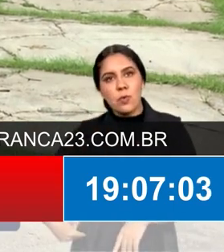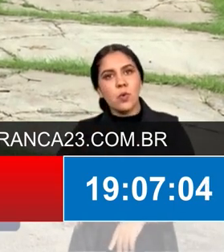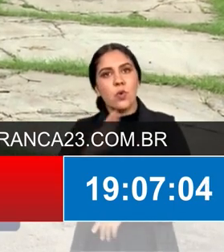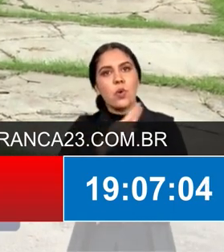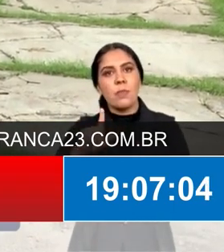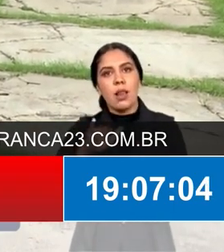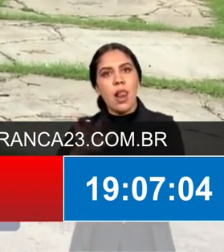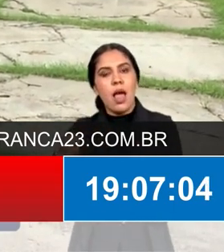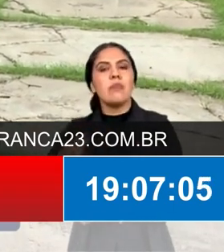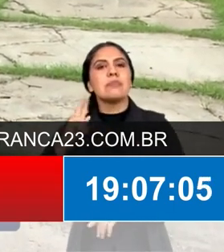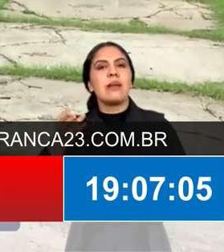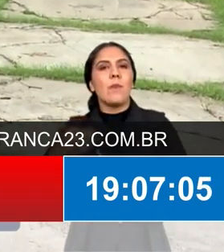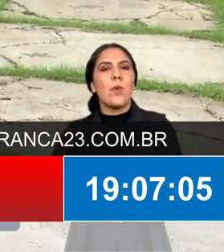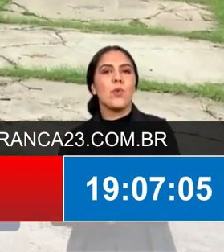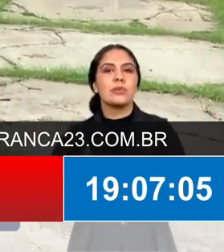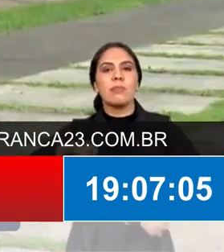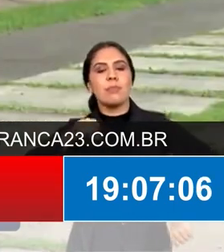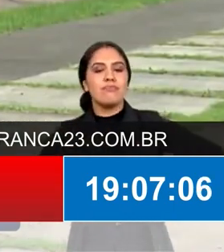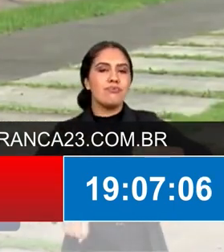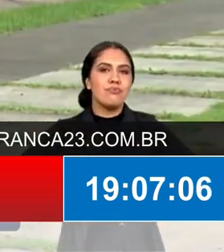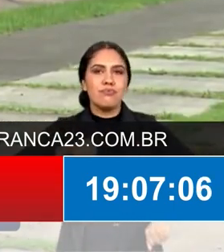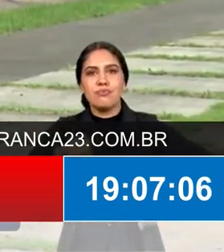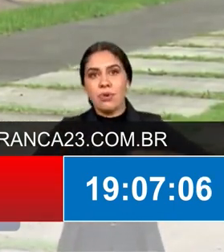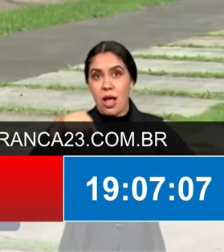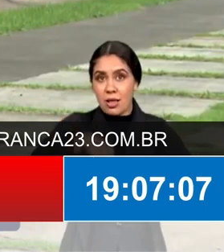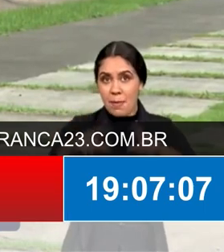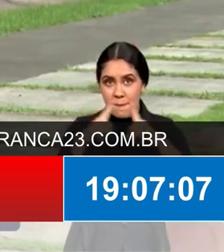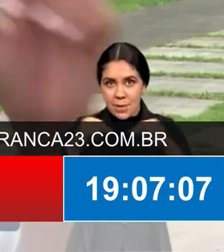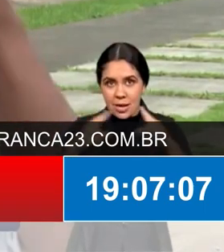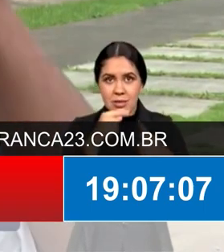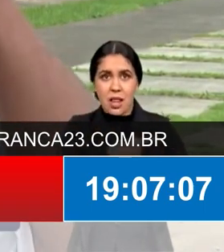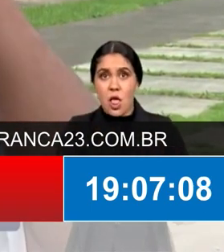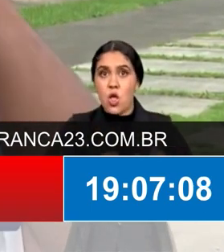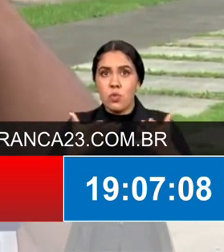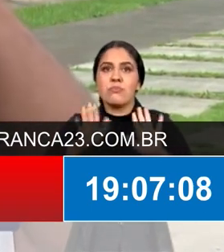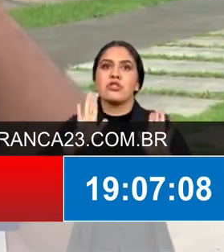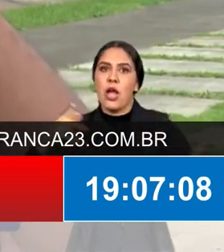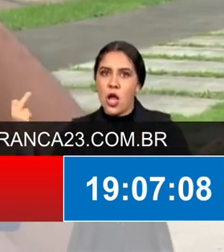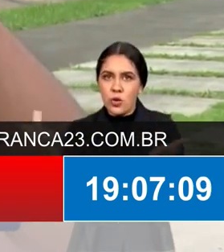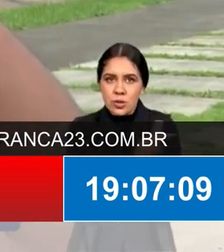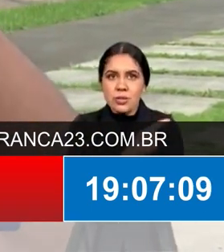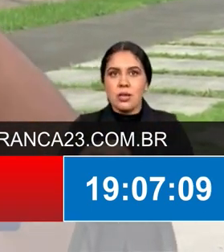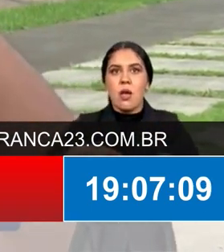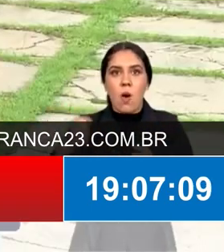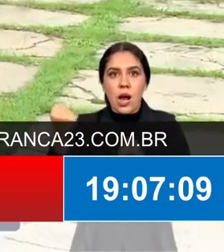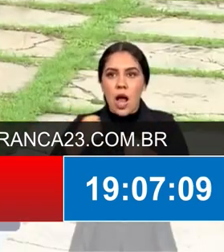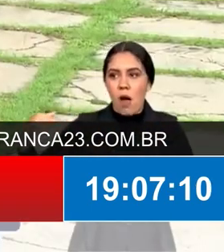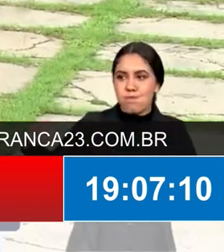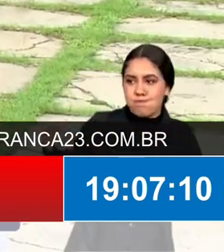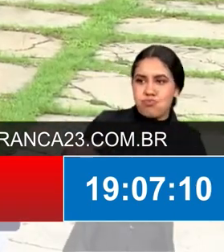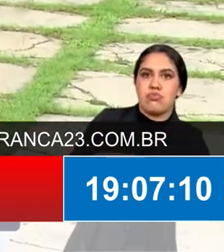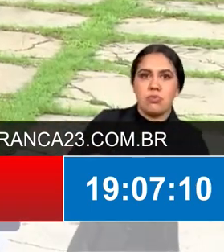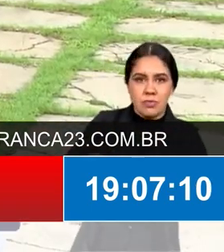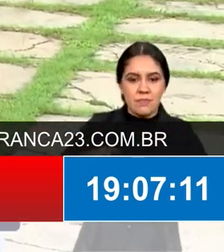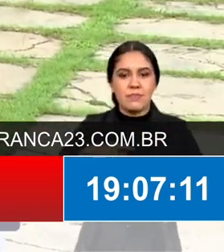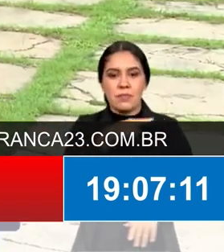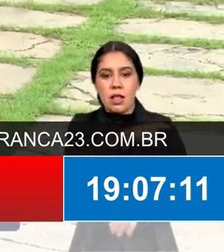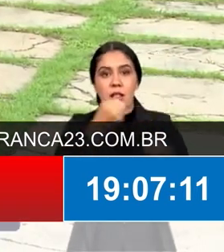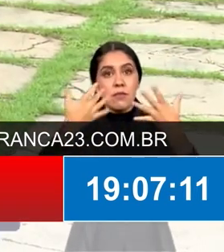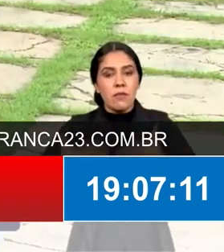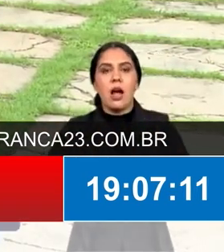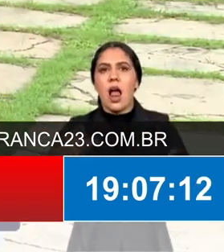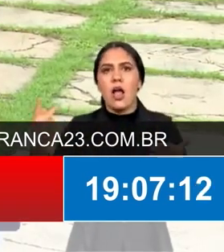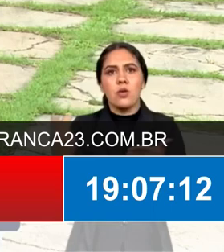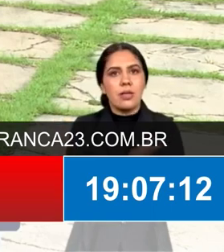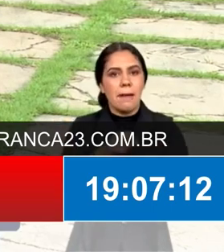costumava pedalar pelas ruas de Brasília. Ele conta que já foi atropelado algumas vezes. A maioria dos atropelamentos,